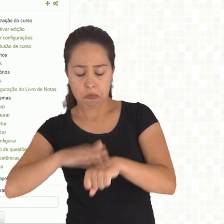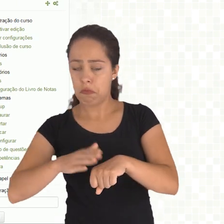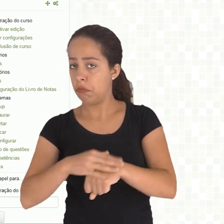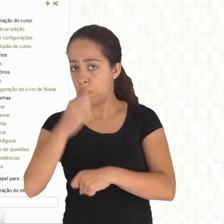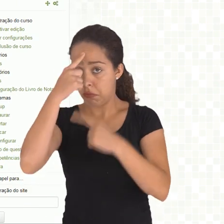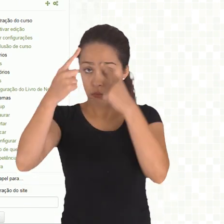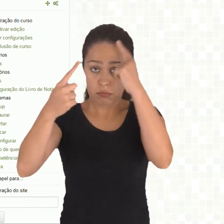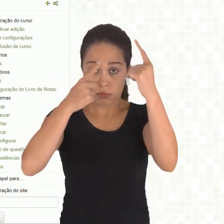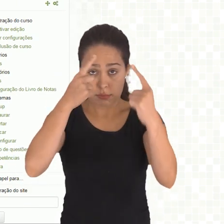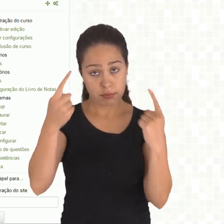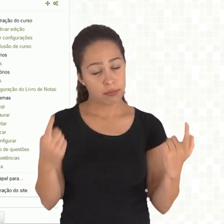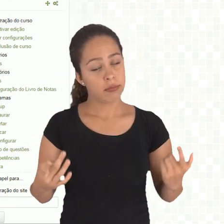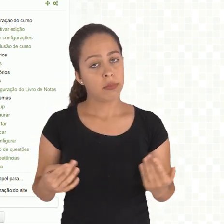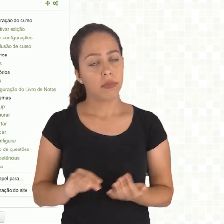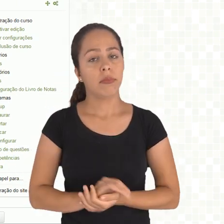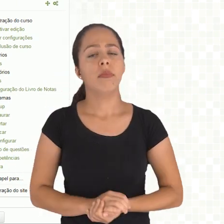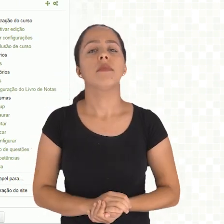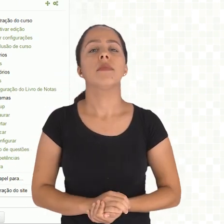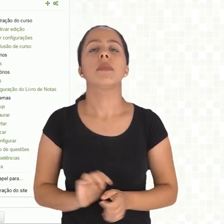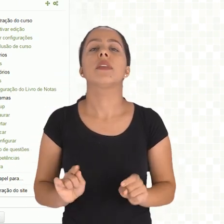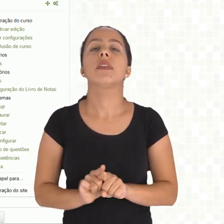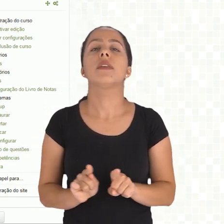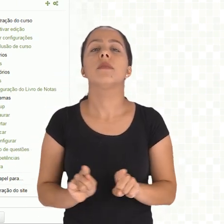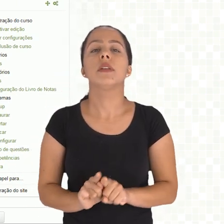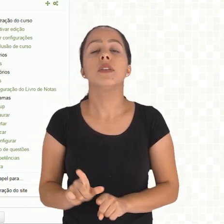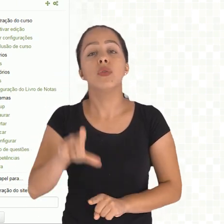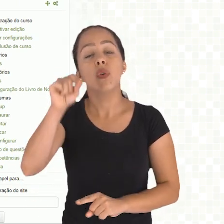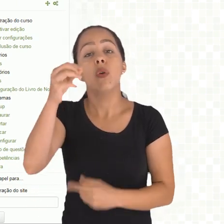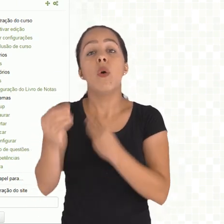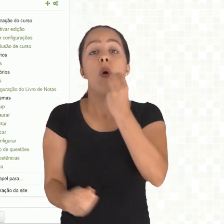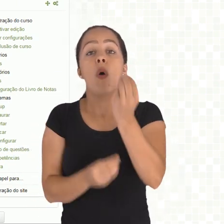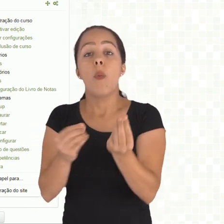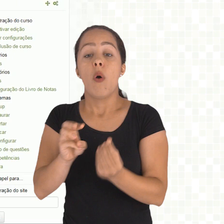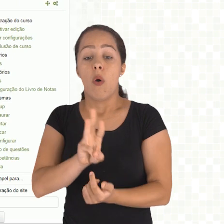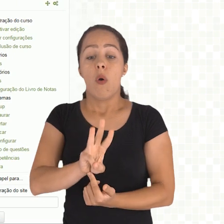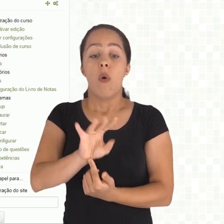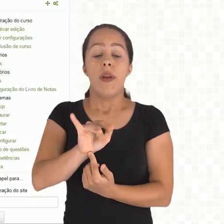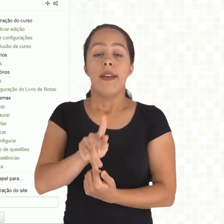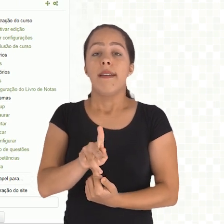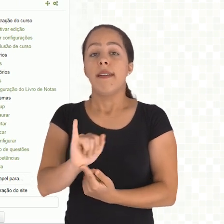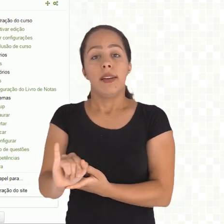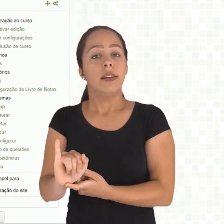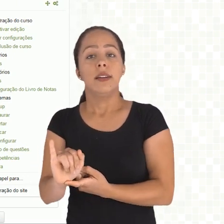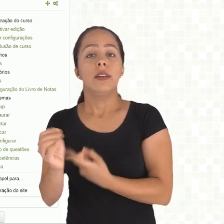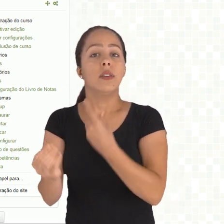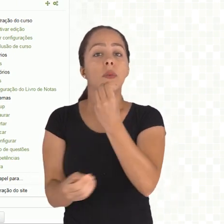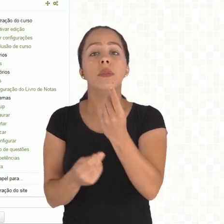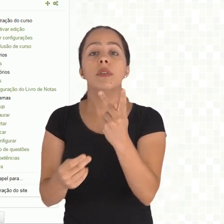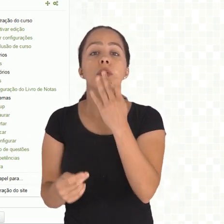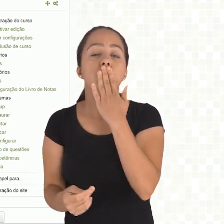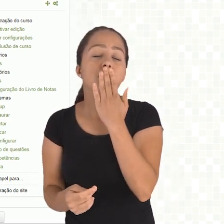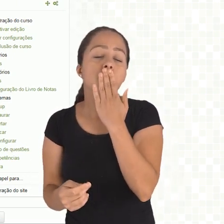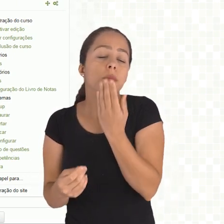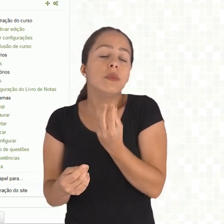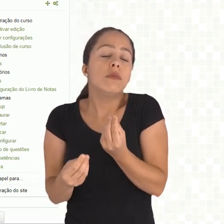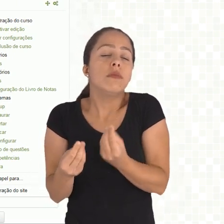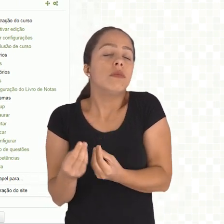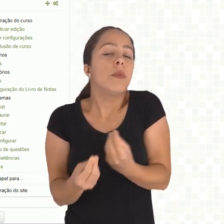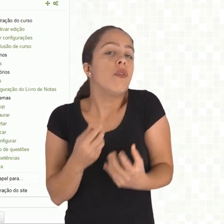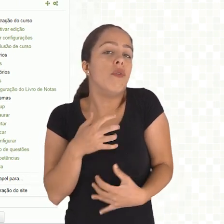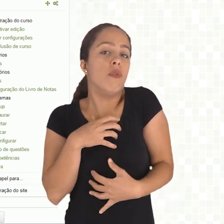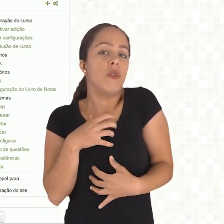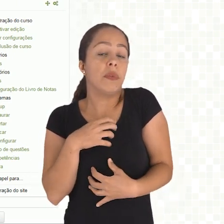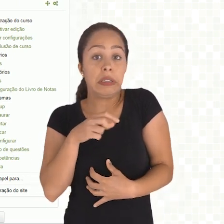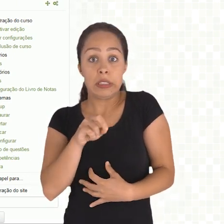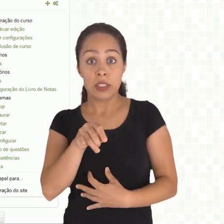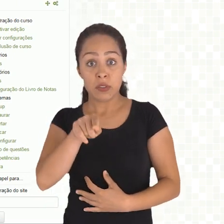claro, né? E aí você vai escolher qual o formato da Wiki, tá? Aqui nós temos três formatos. Se você não sabe qual formato escolher, nunca